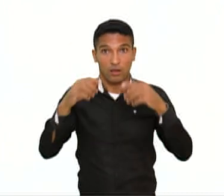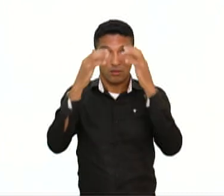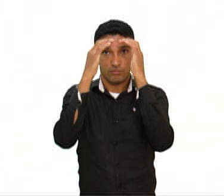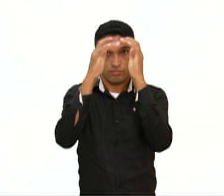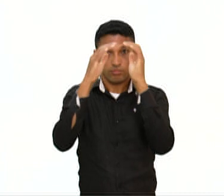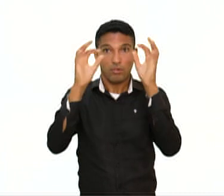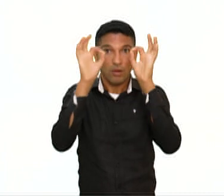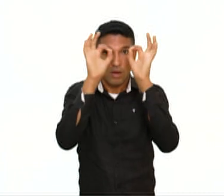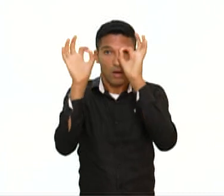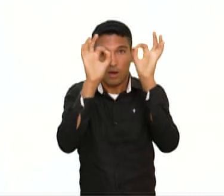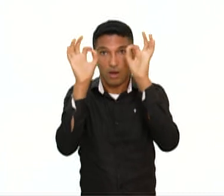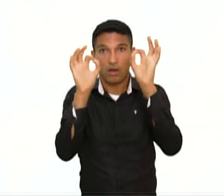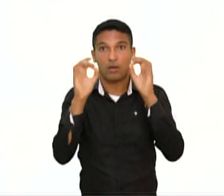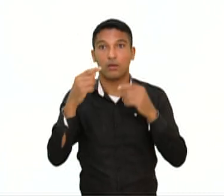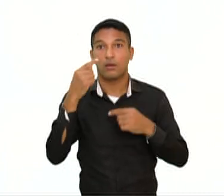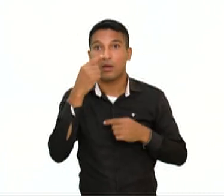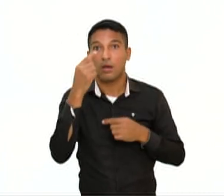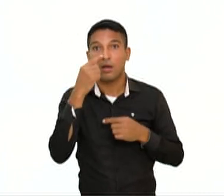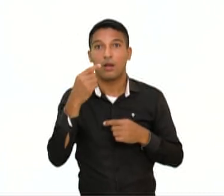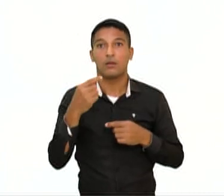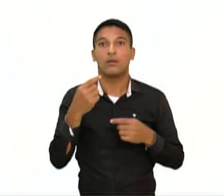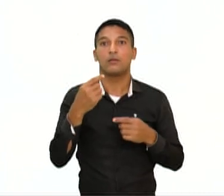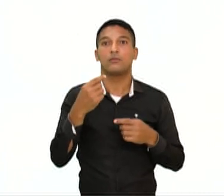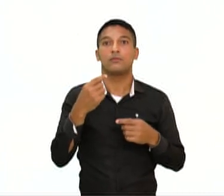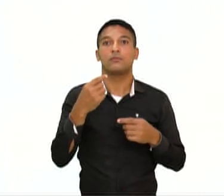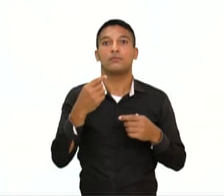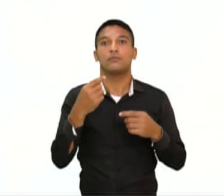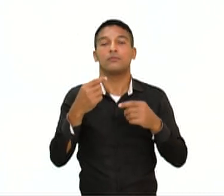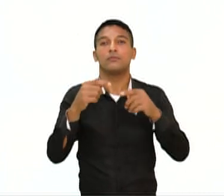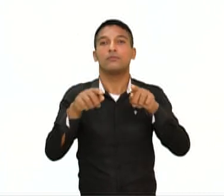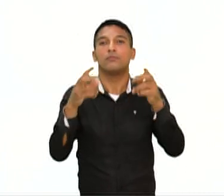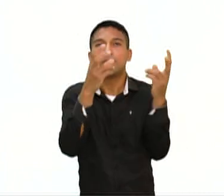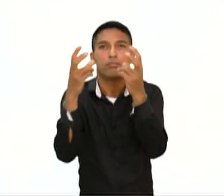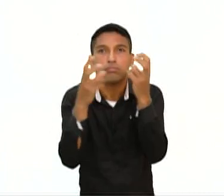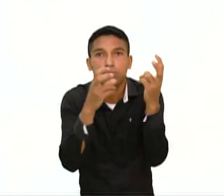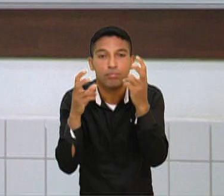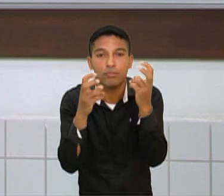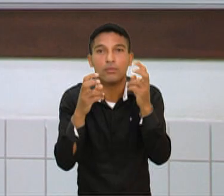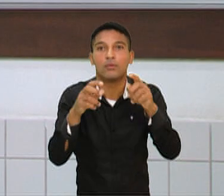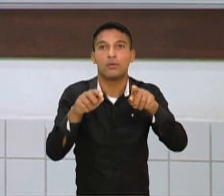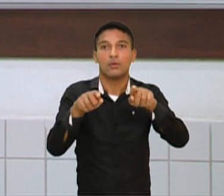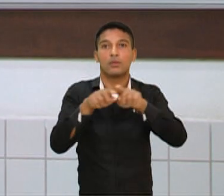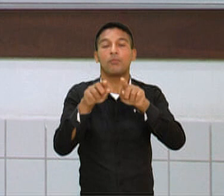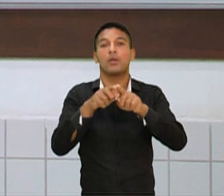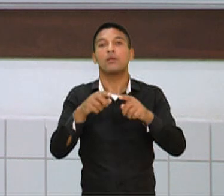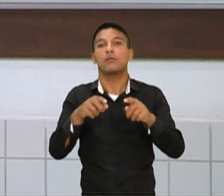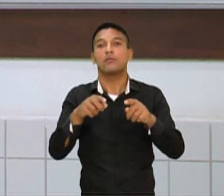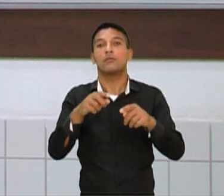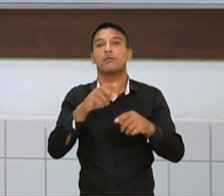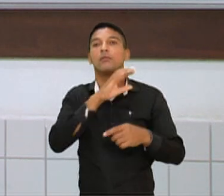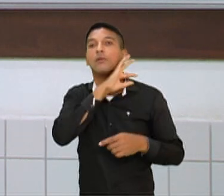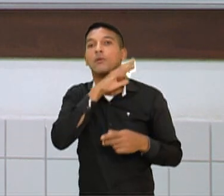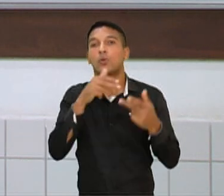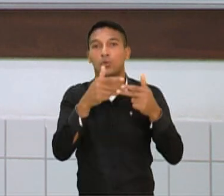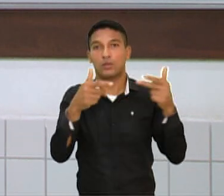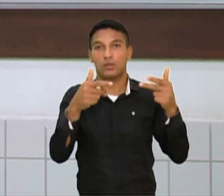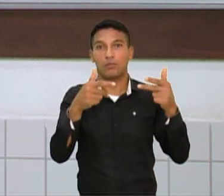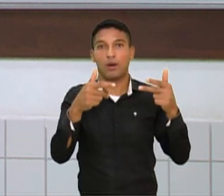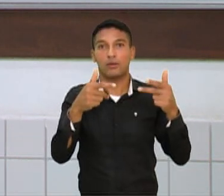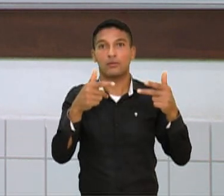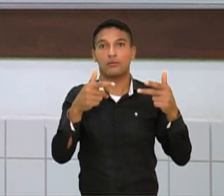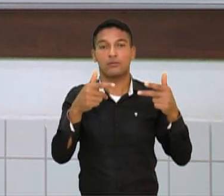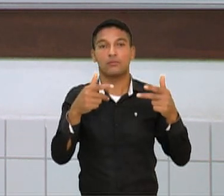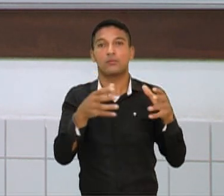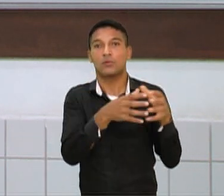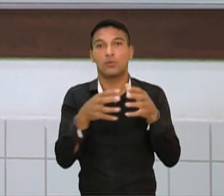e a importância desses órgãos, né, para a sobrevivência e principalmente para a ocupação do ambiente terrestre por parte dos